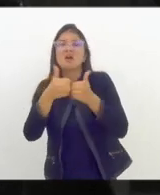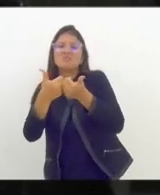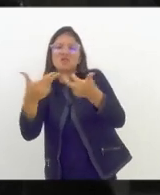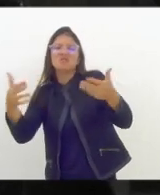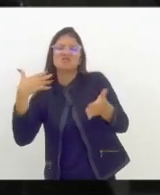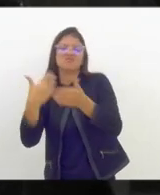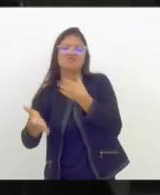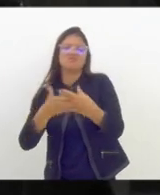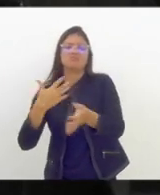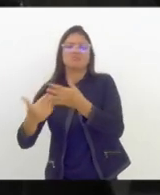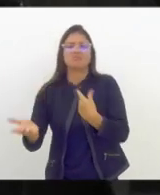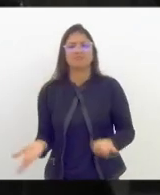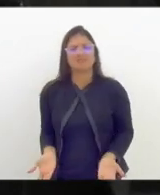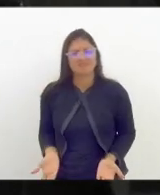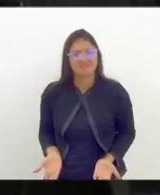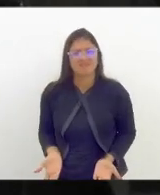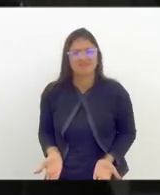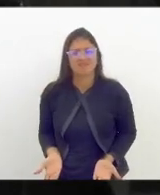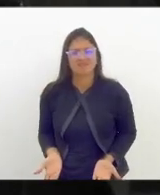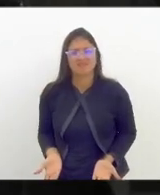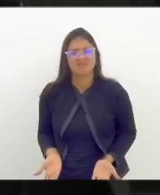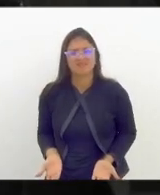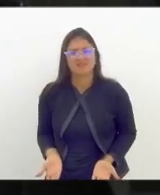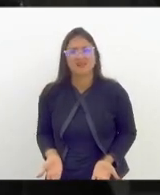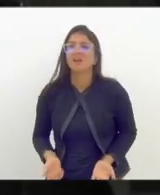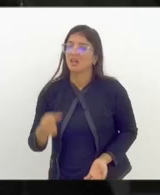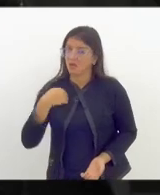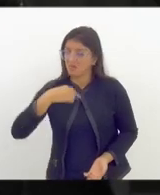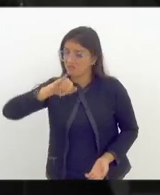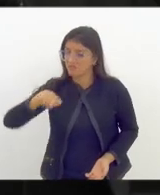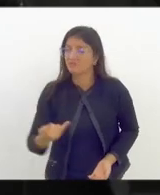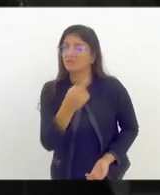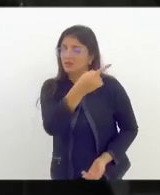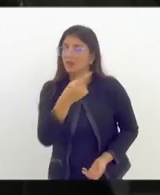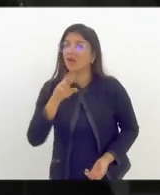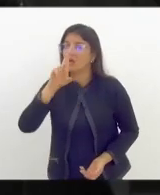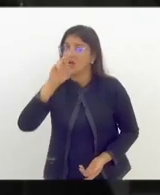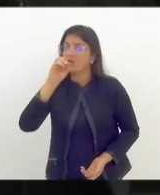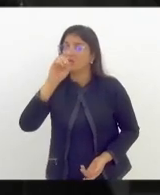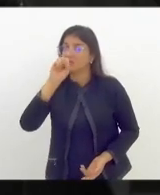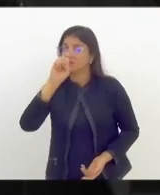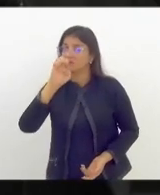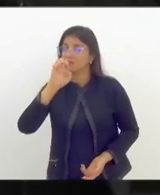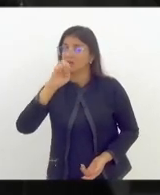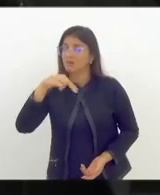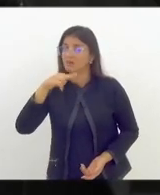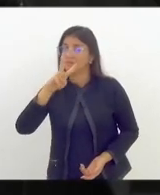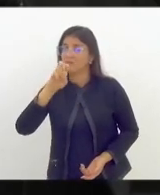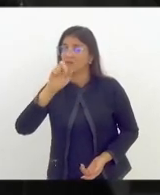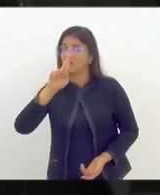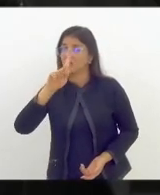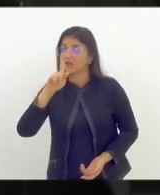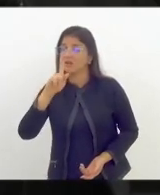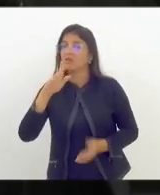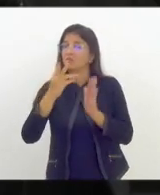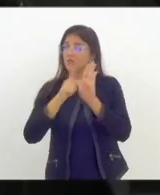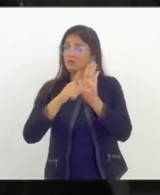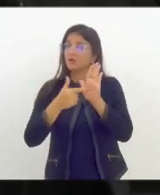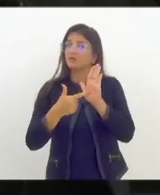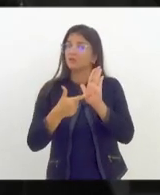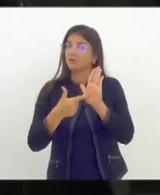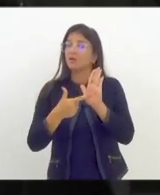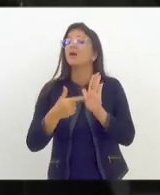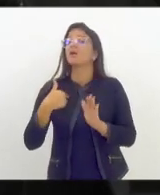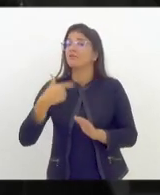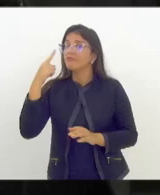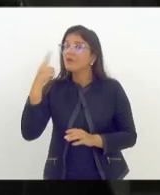e particularmente neste caso, aproveitando o projeto do Rosenberg, para mostrar a irresponsabilidade e o risco